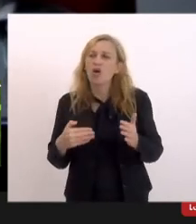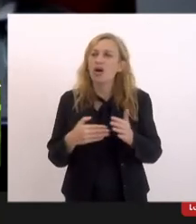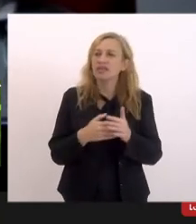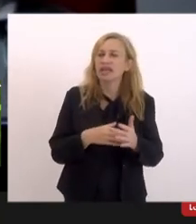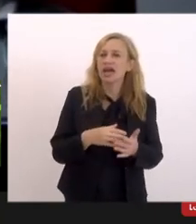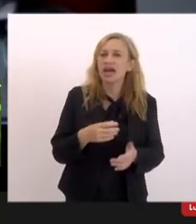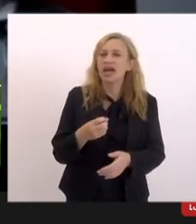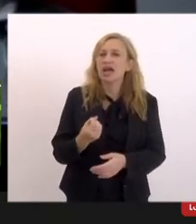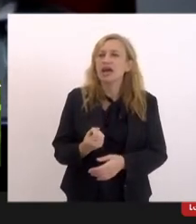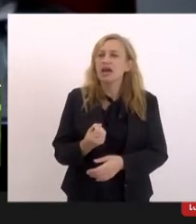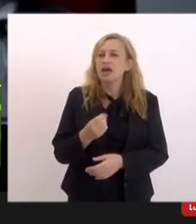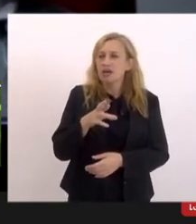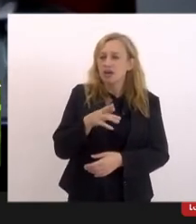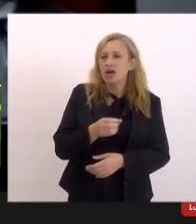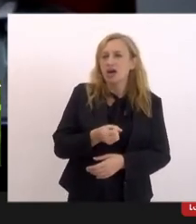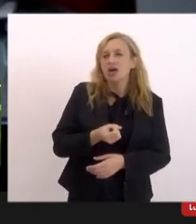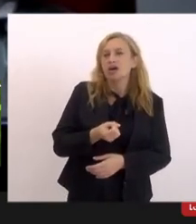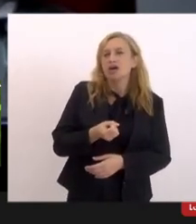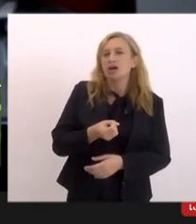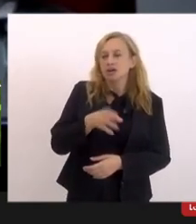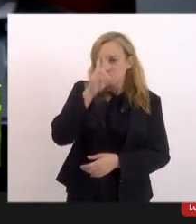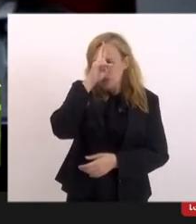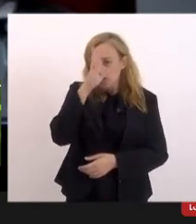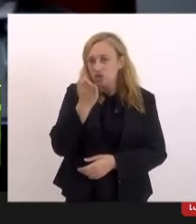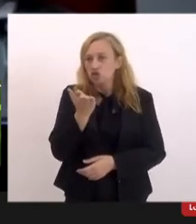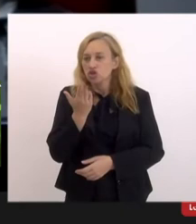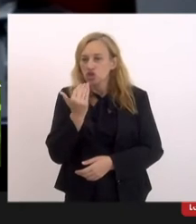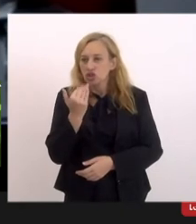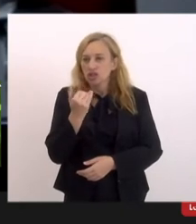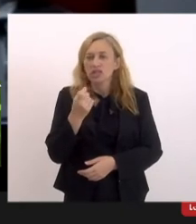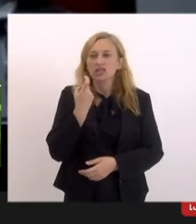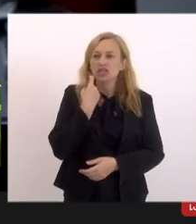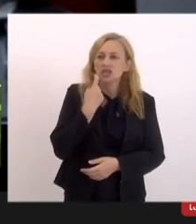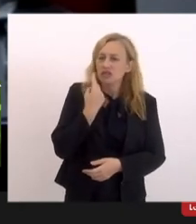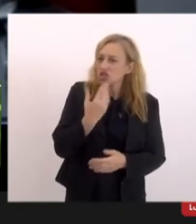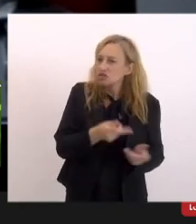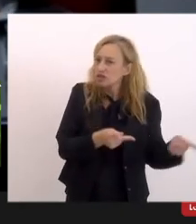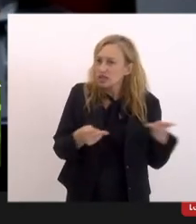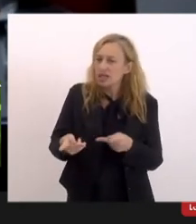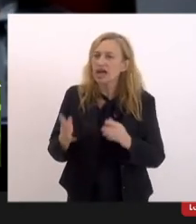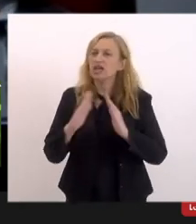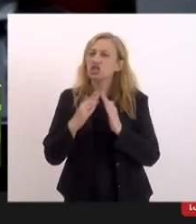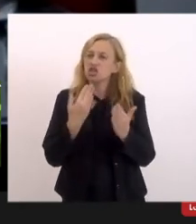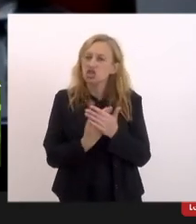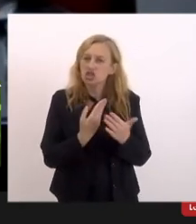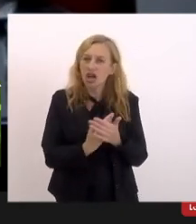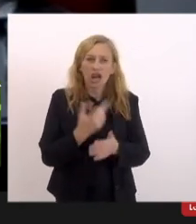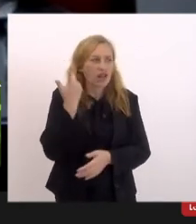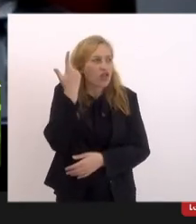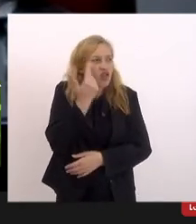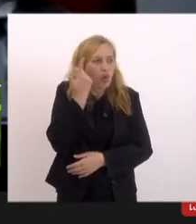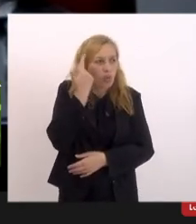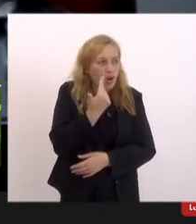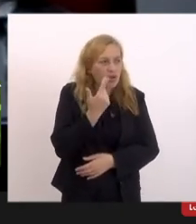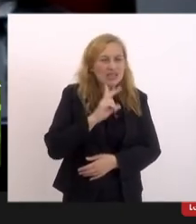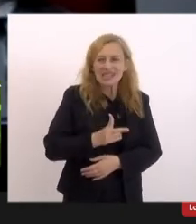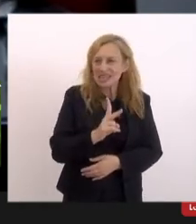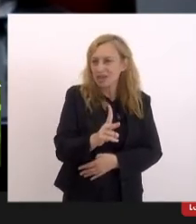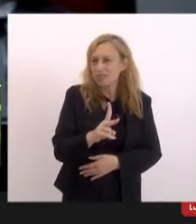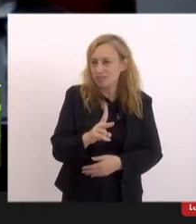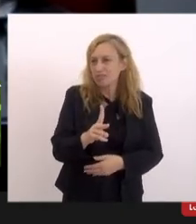sexta-feira, tendo essa atualização com os nossos diretores, né? Isso já é uma rotina que a gente vem